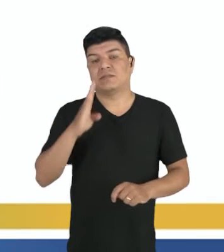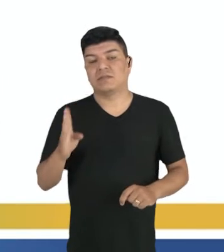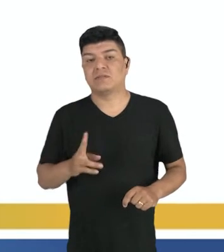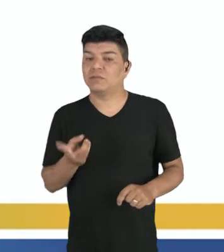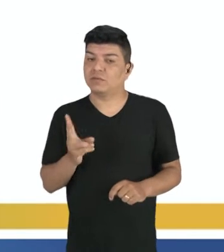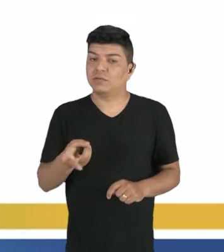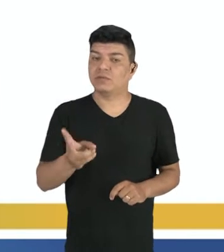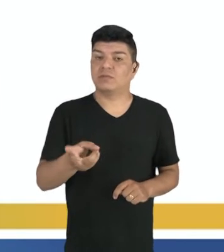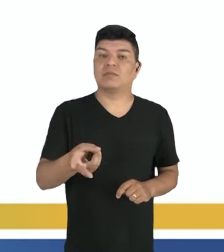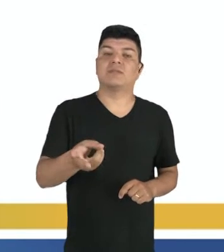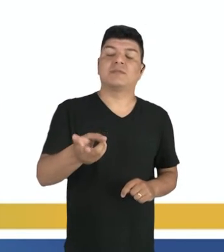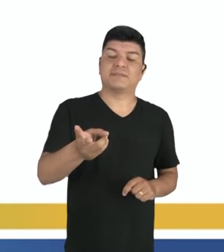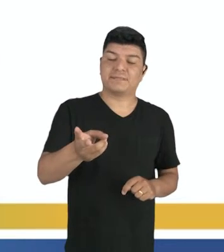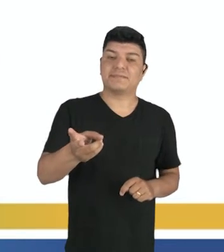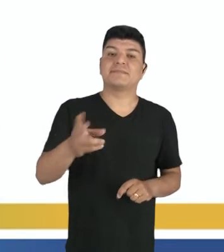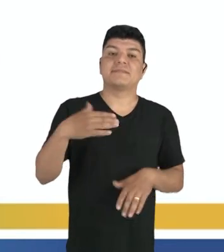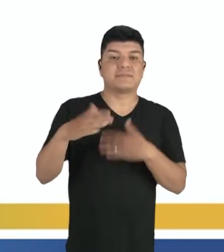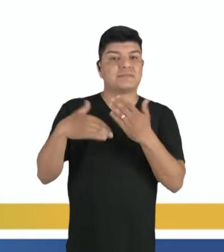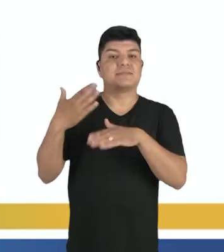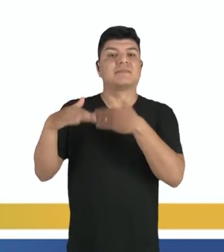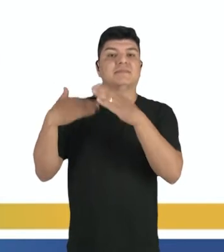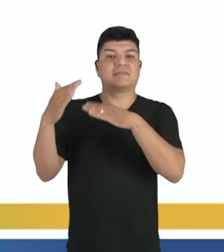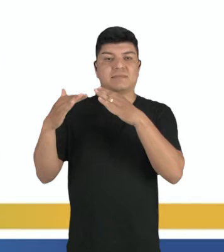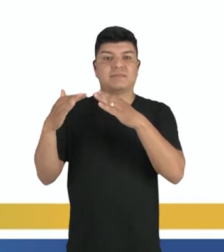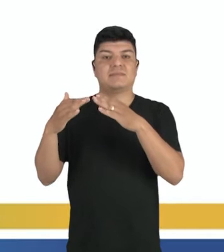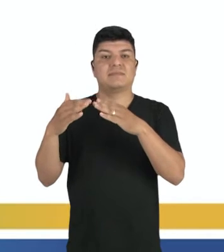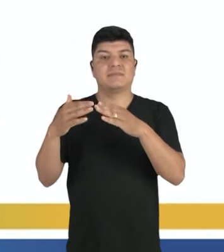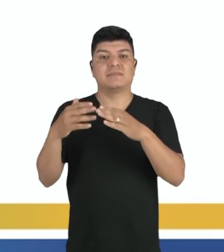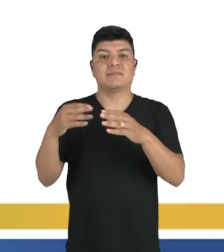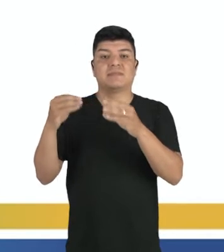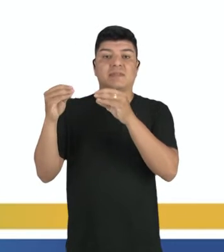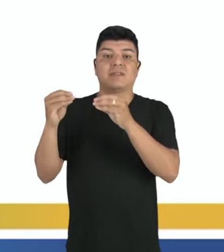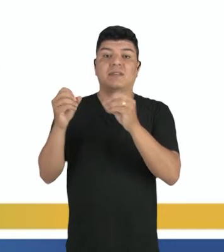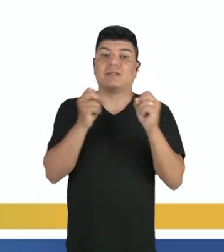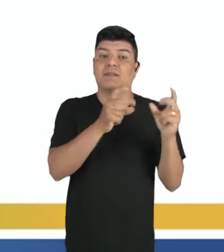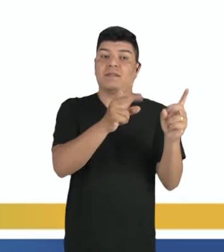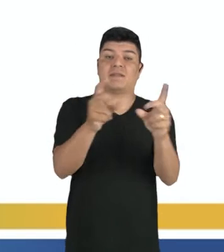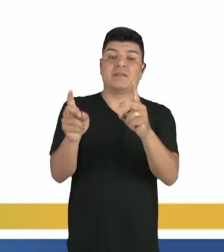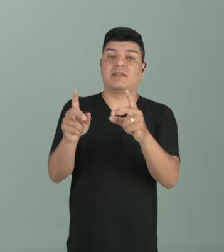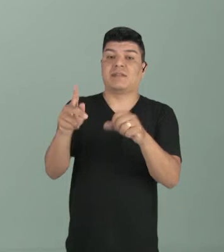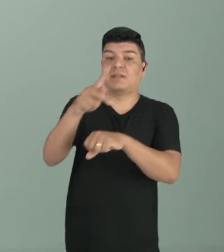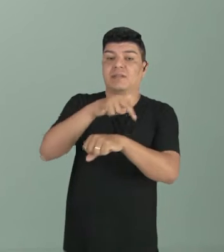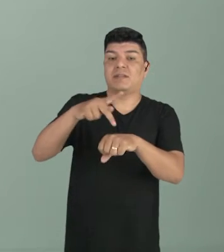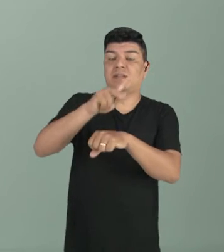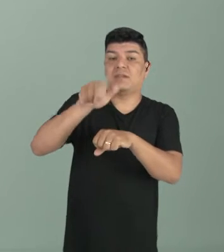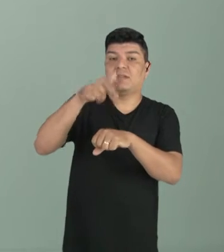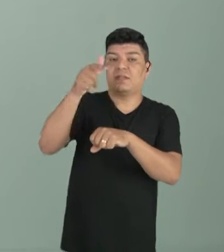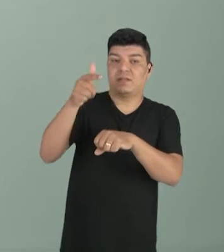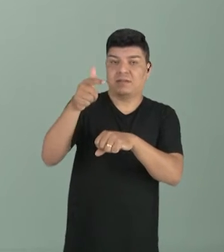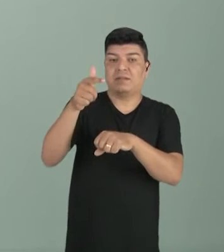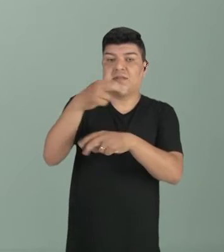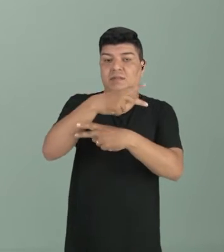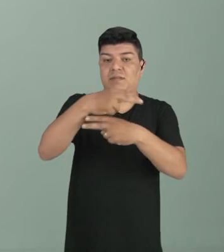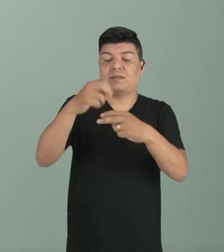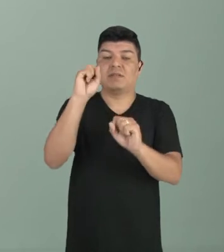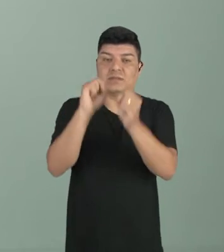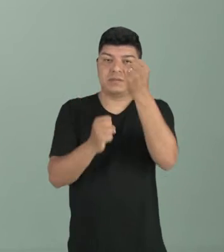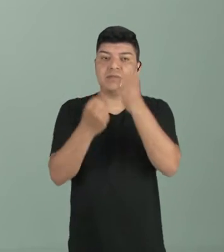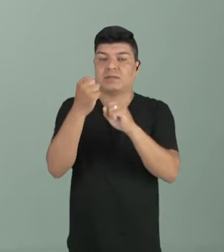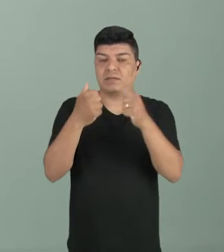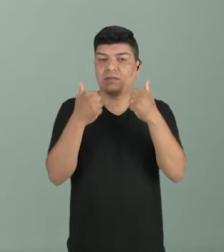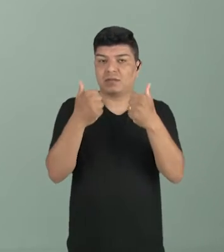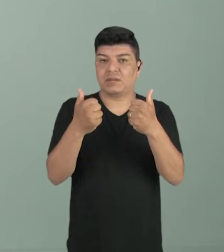Brasil continuou desenvolvendo e continuou a exportar bastante produtos industrializados, tá